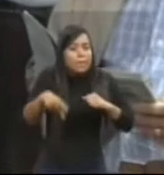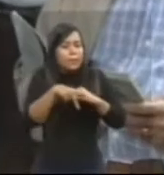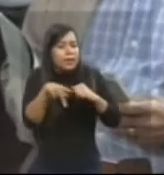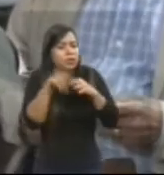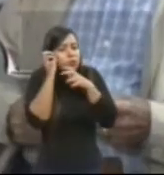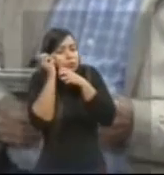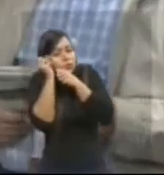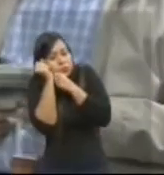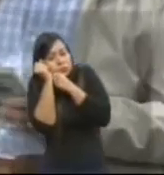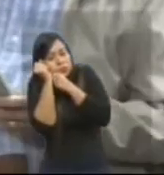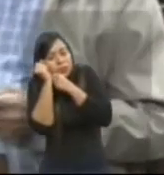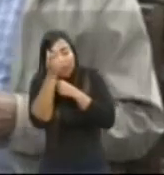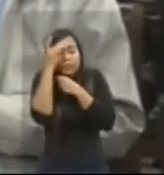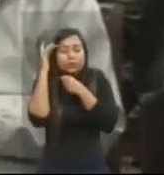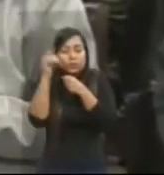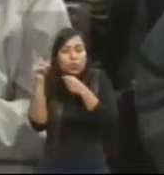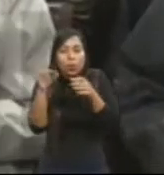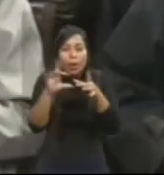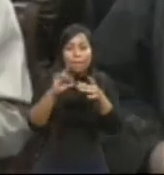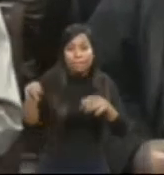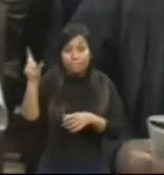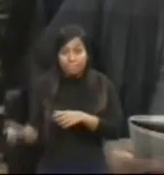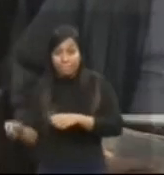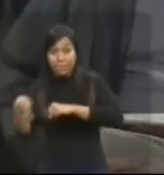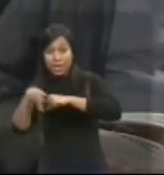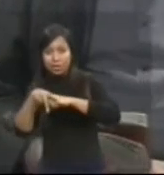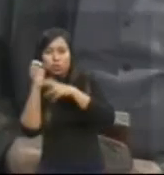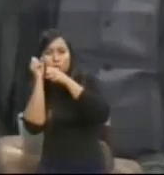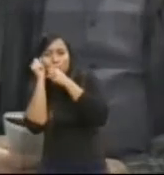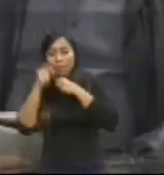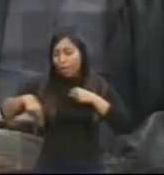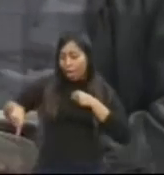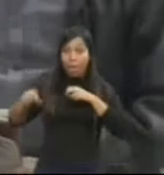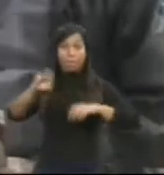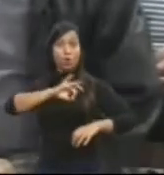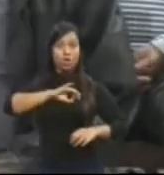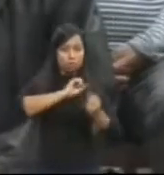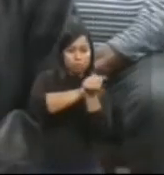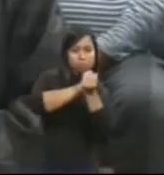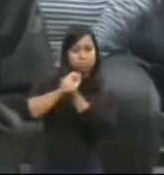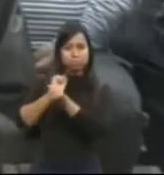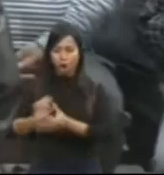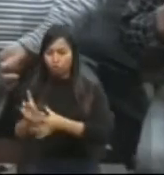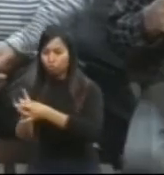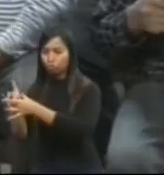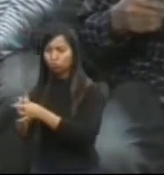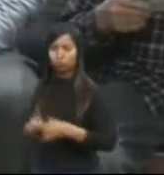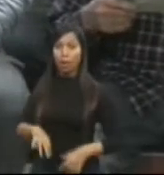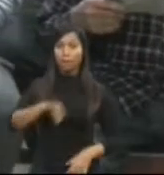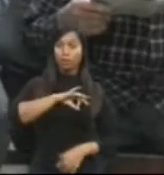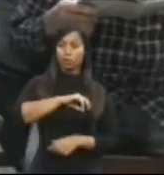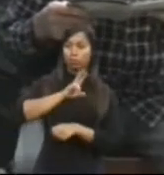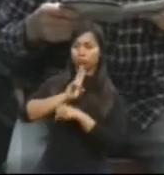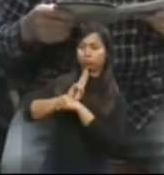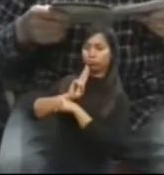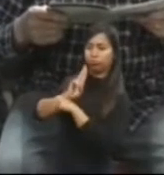entre 2 soldados, preso com 2 correntes, e os guardas vigiavam a porta da prisão.